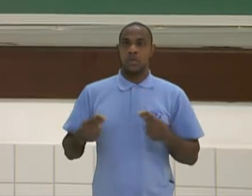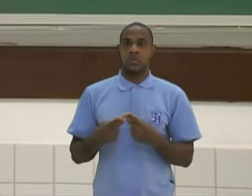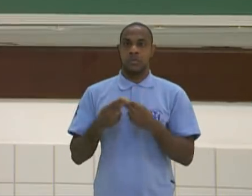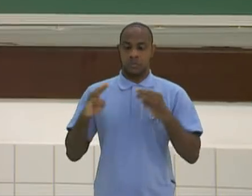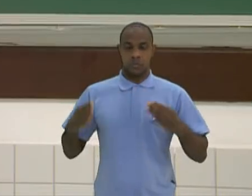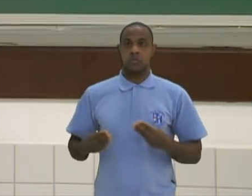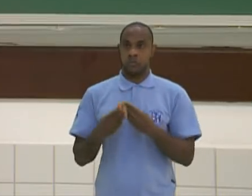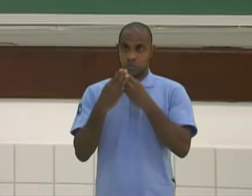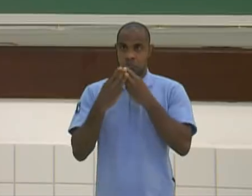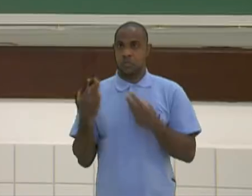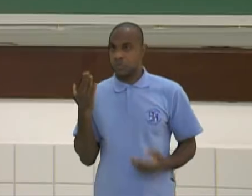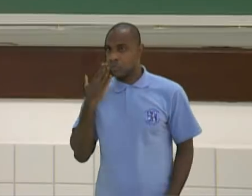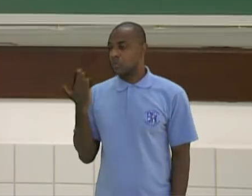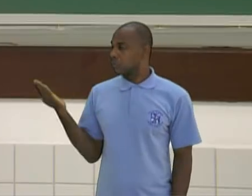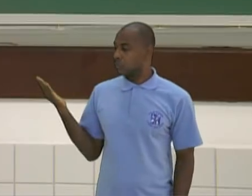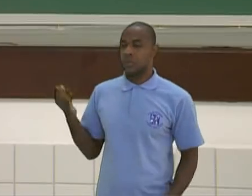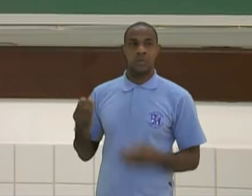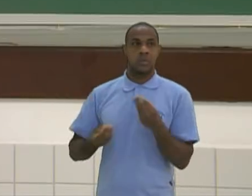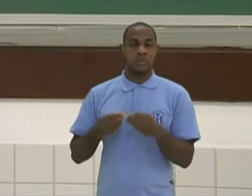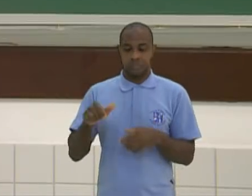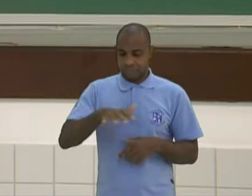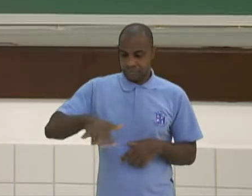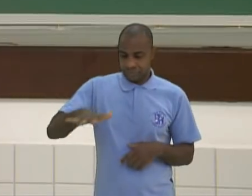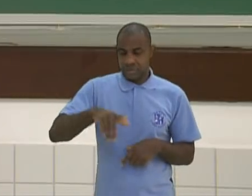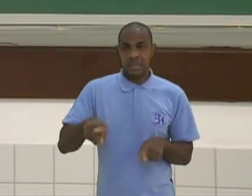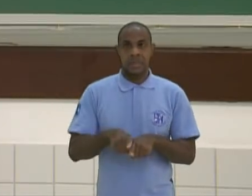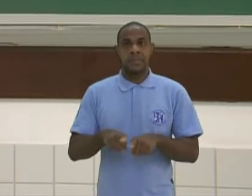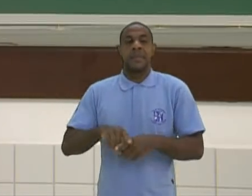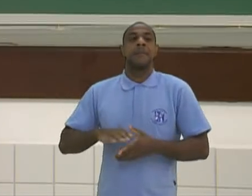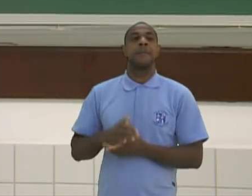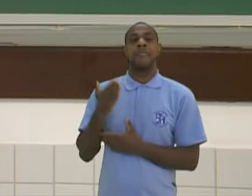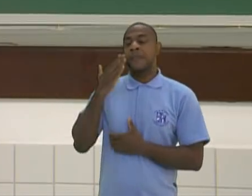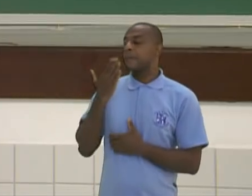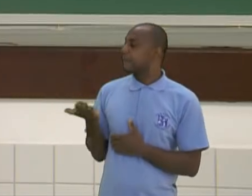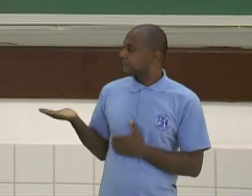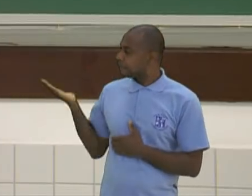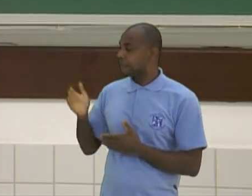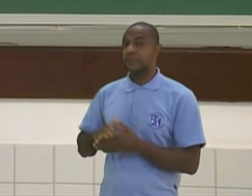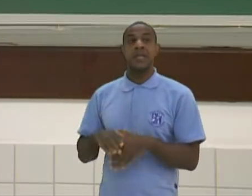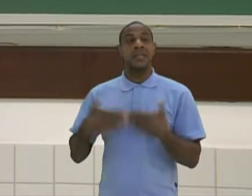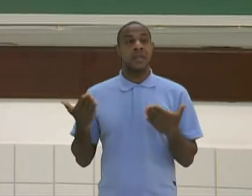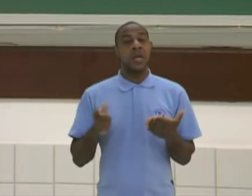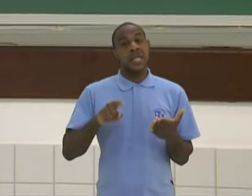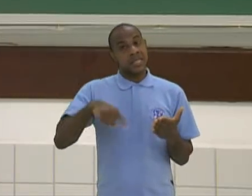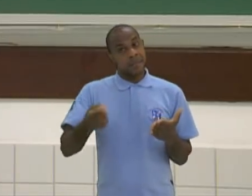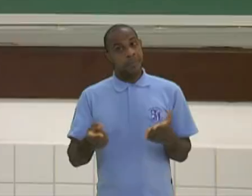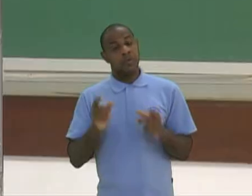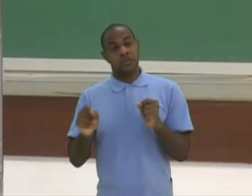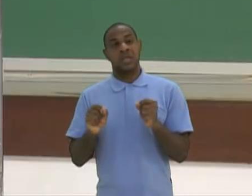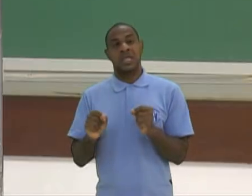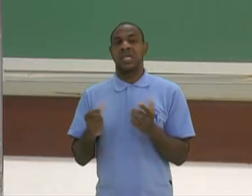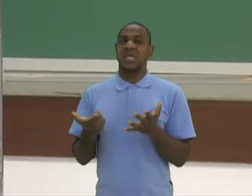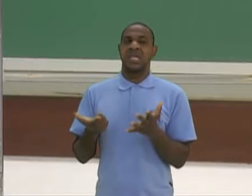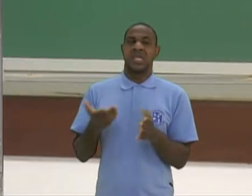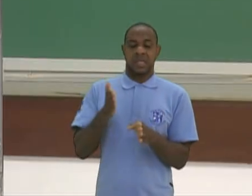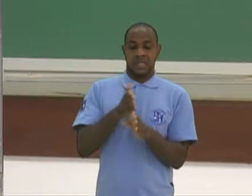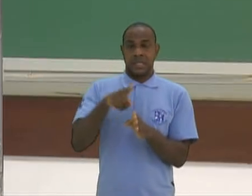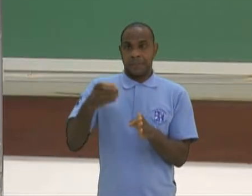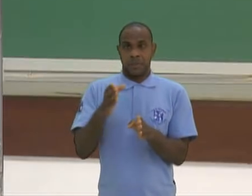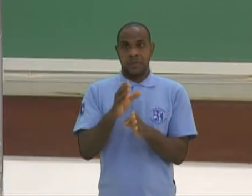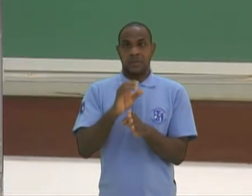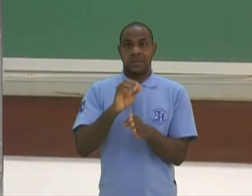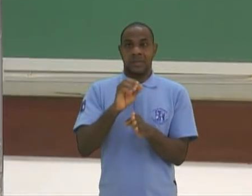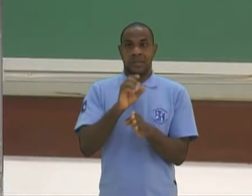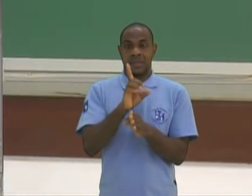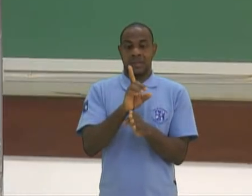o famoso Herodes aí das passagens bíblicas do nascimento de Jesus Cristo. Logo após a década de 60 depois de Cristo,